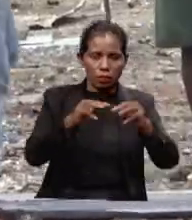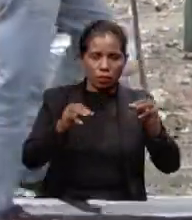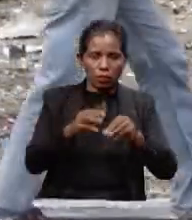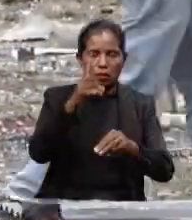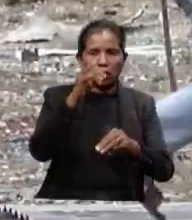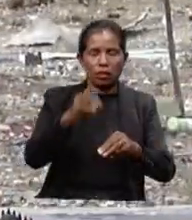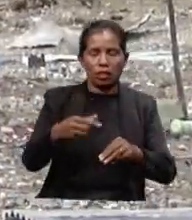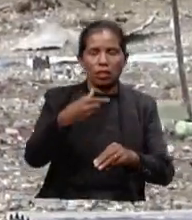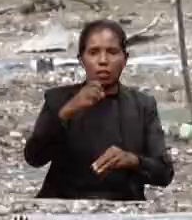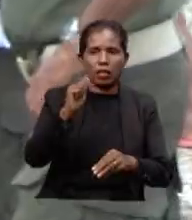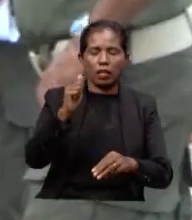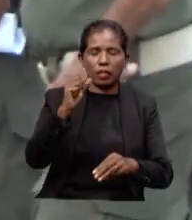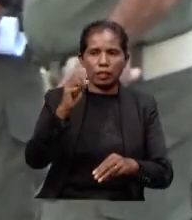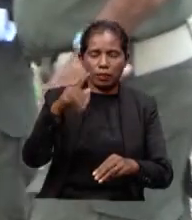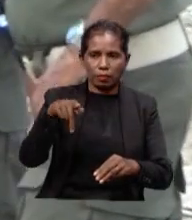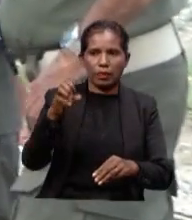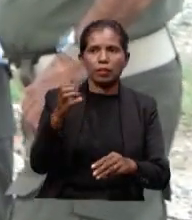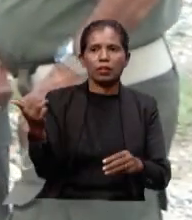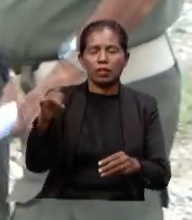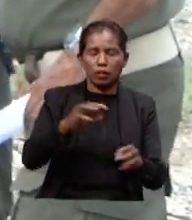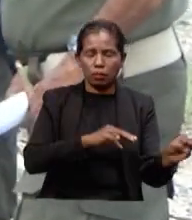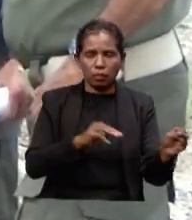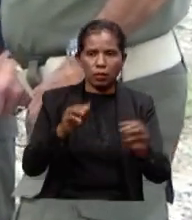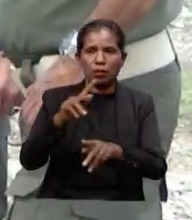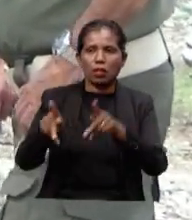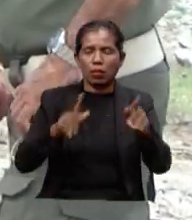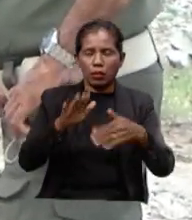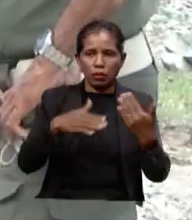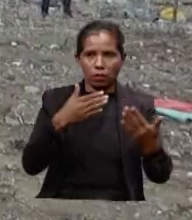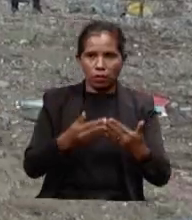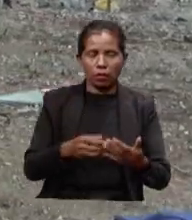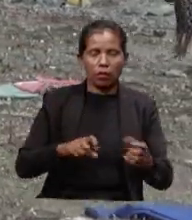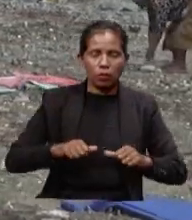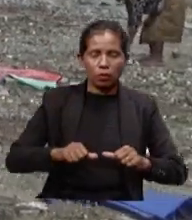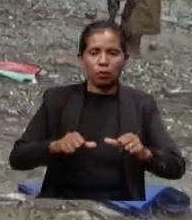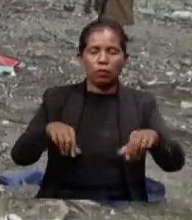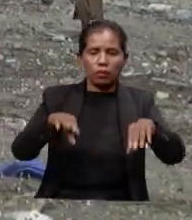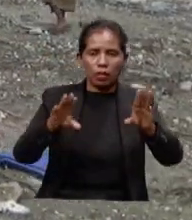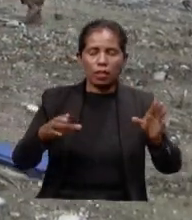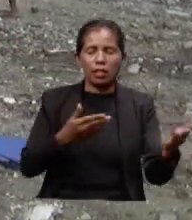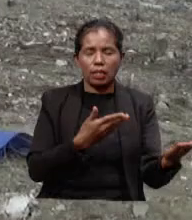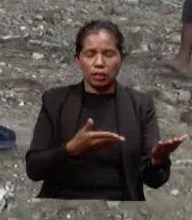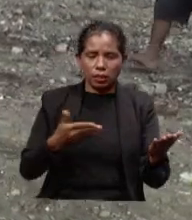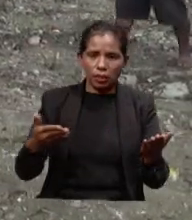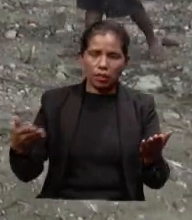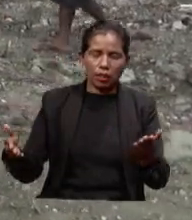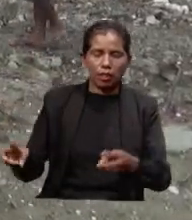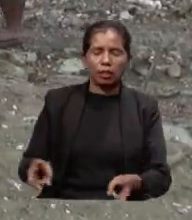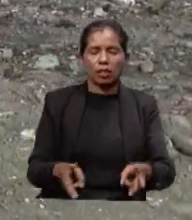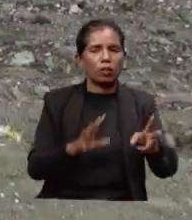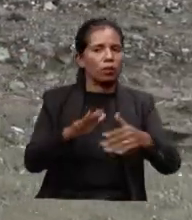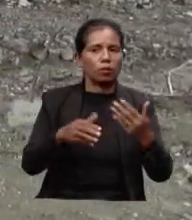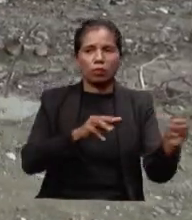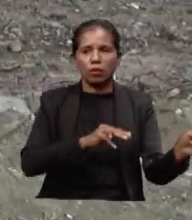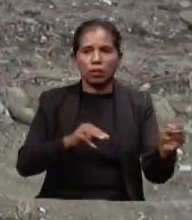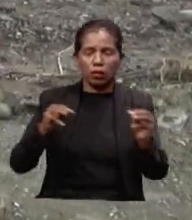Gaspar da Silva Hateten, sira se muda hotu vendedor sirne be se continua fansasan e estrada público sirne, ba hotu ia